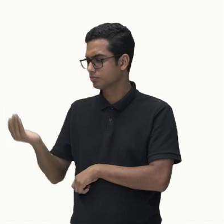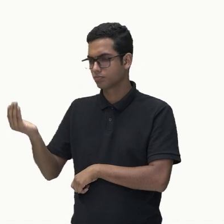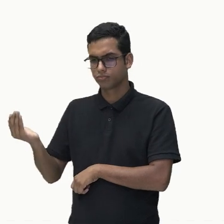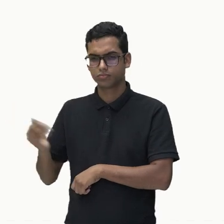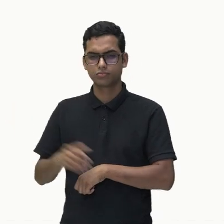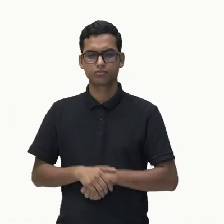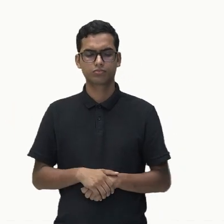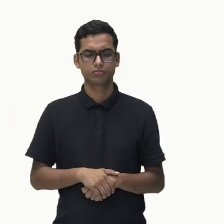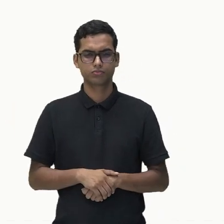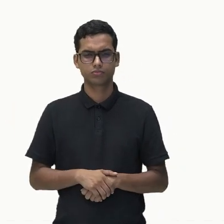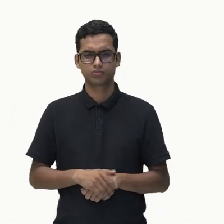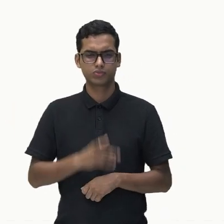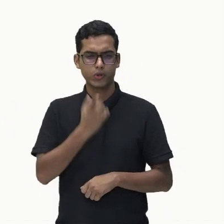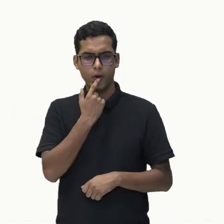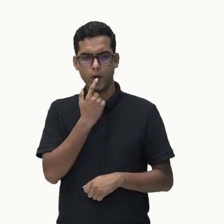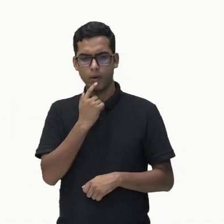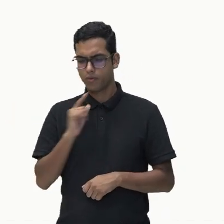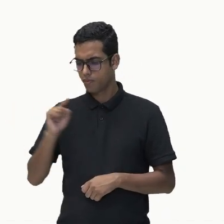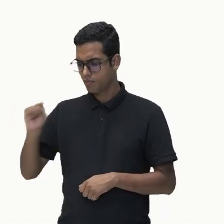outro lado.